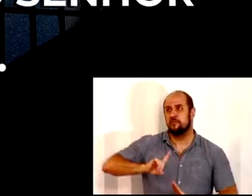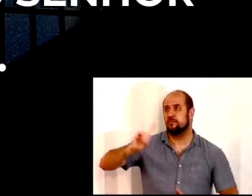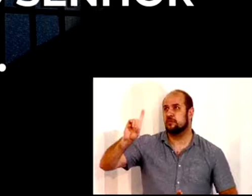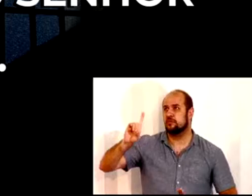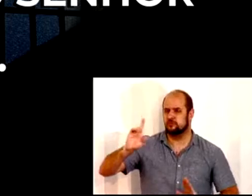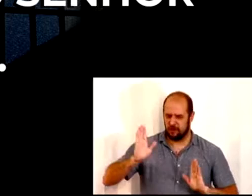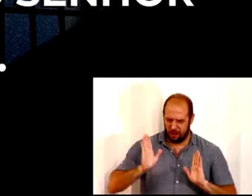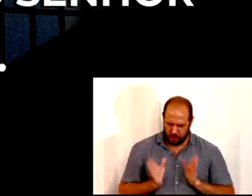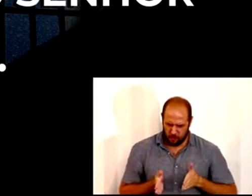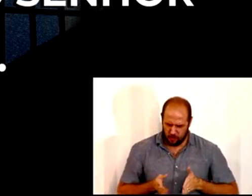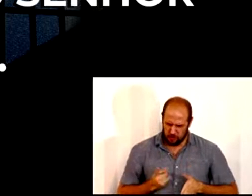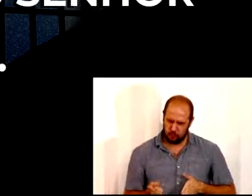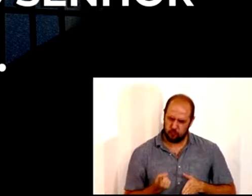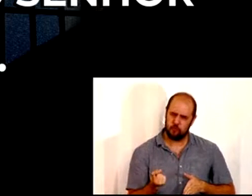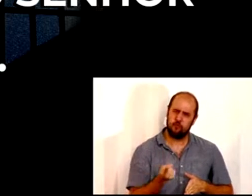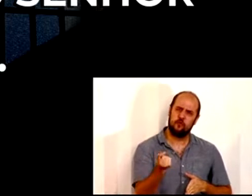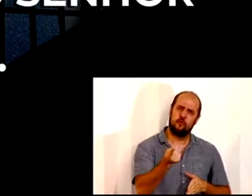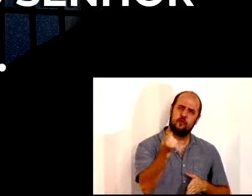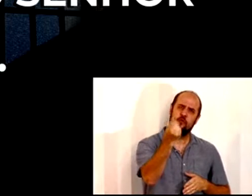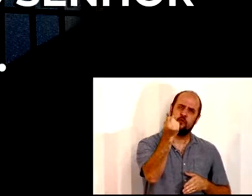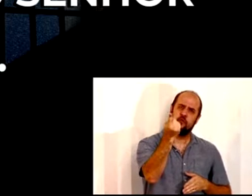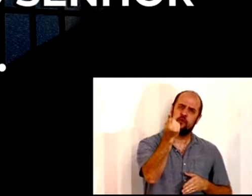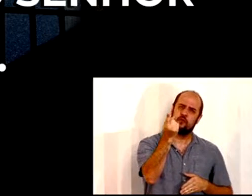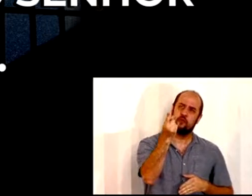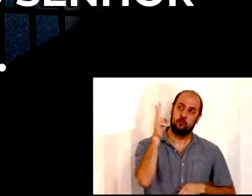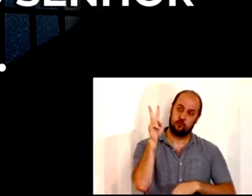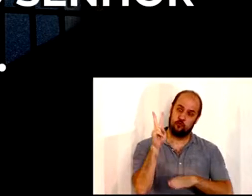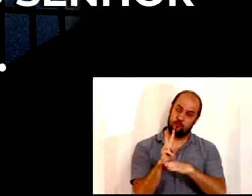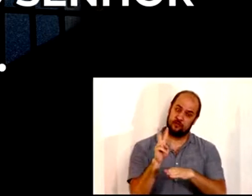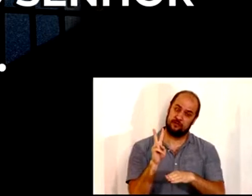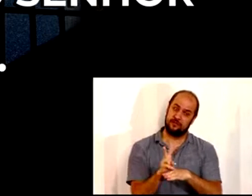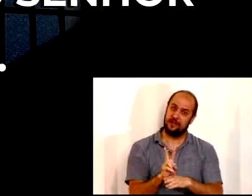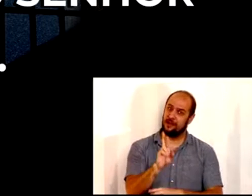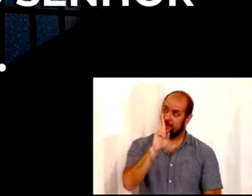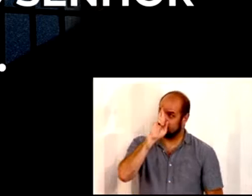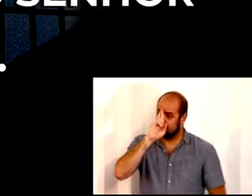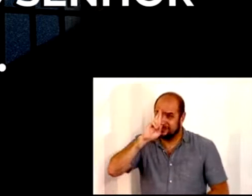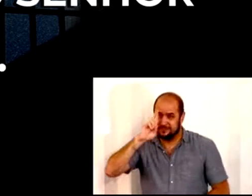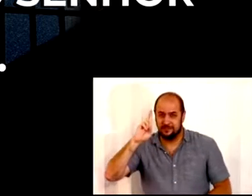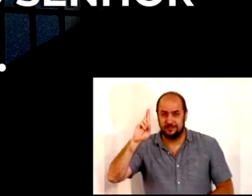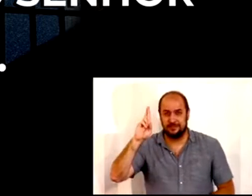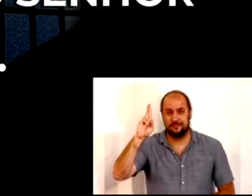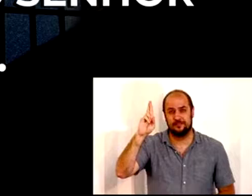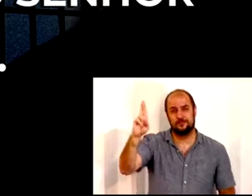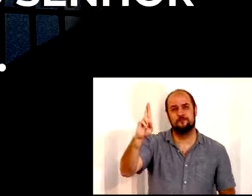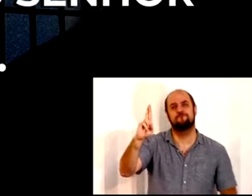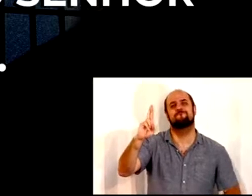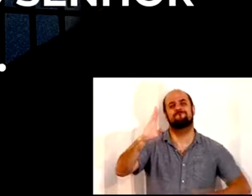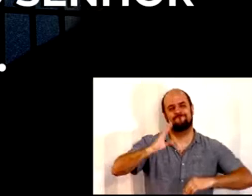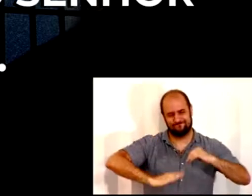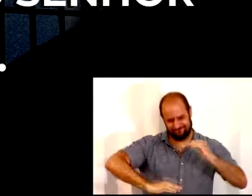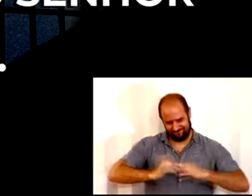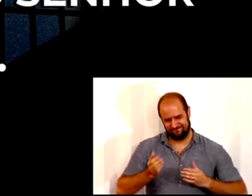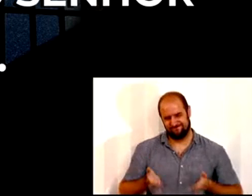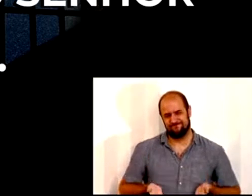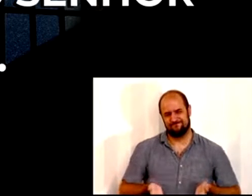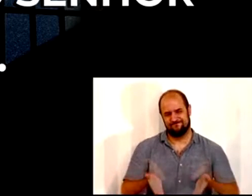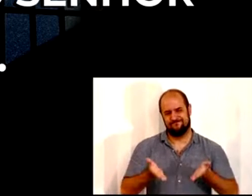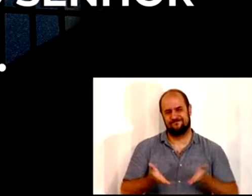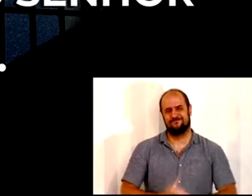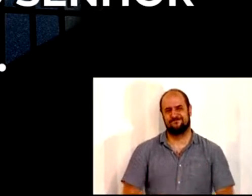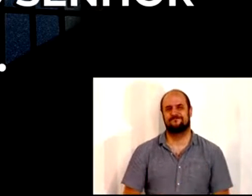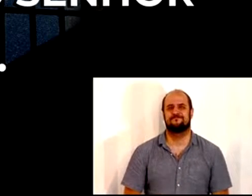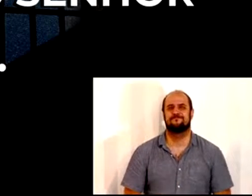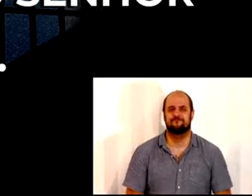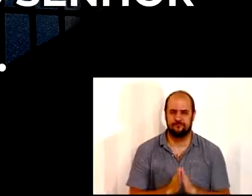agora e para sempre. O zelo do Senhor dos exércitos fará isto. Oremos